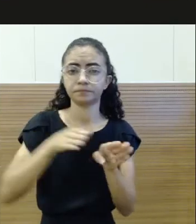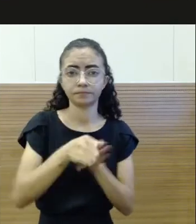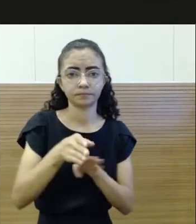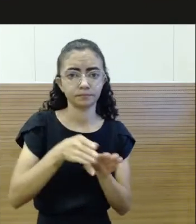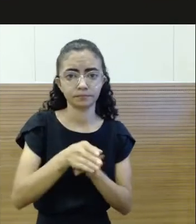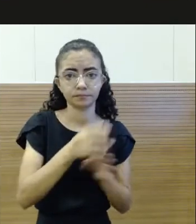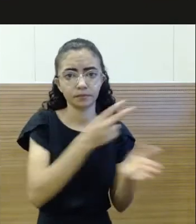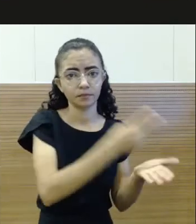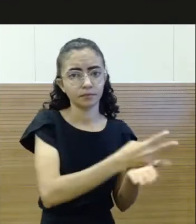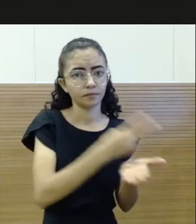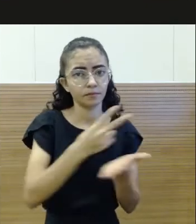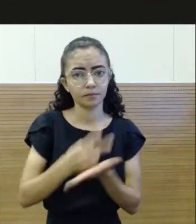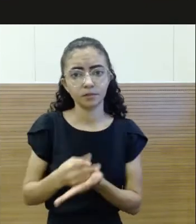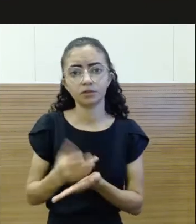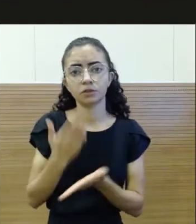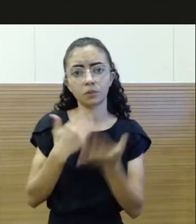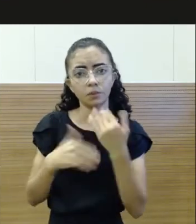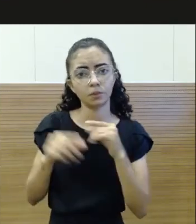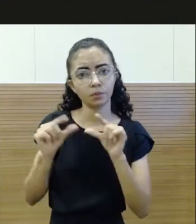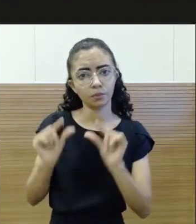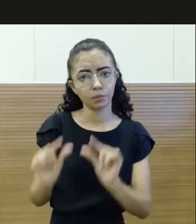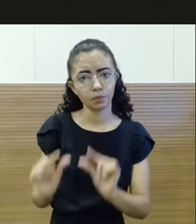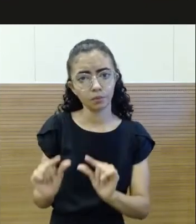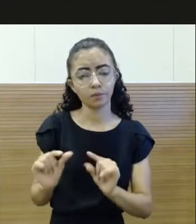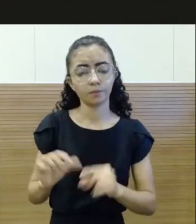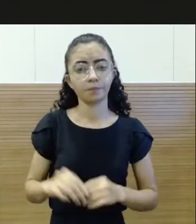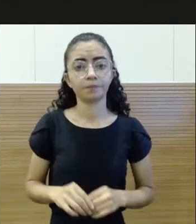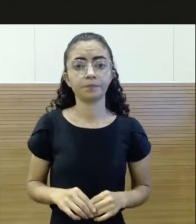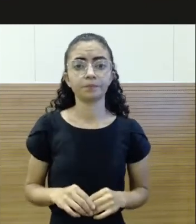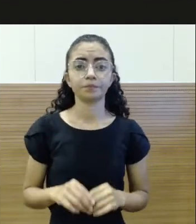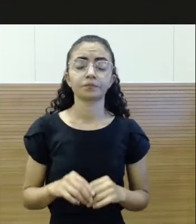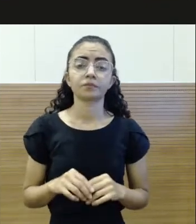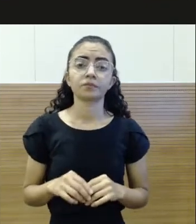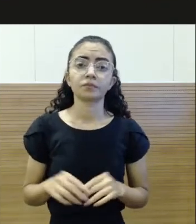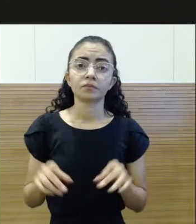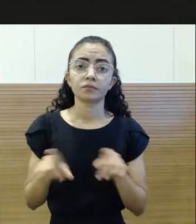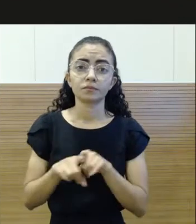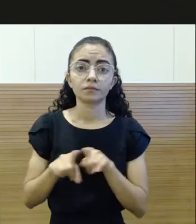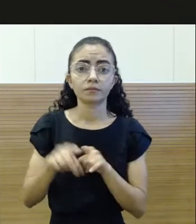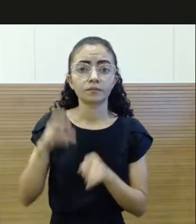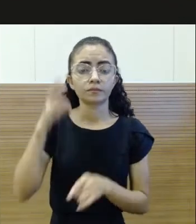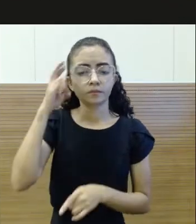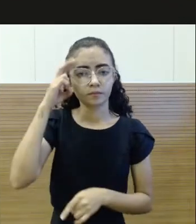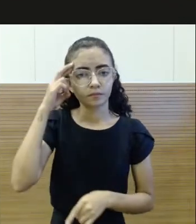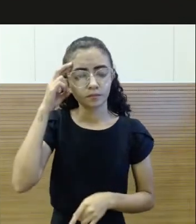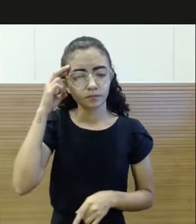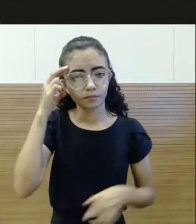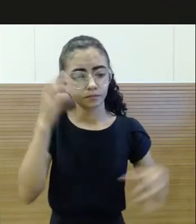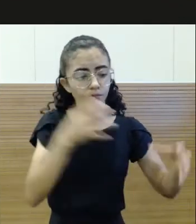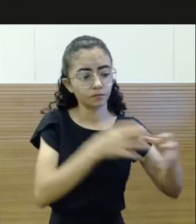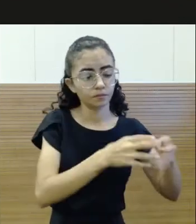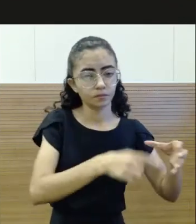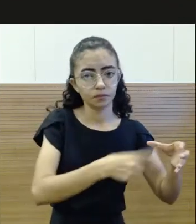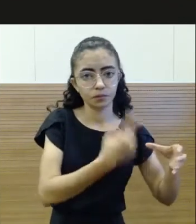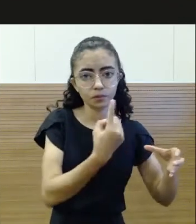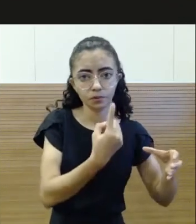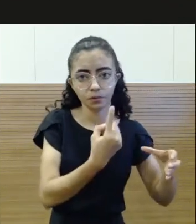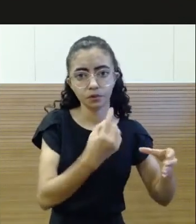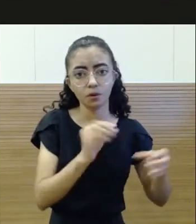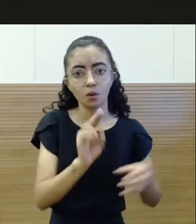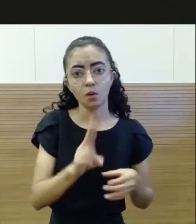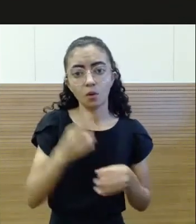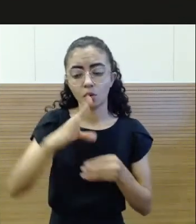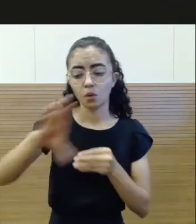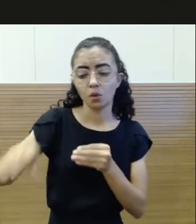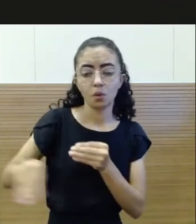se usar em pequenas quantidades, aqui nesse caso, como parte de refeições baseadas no grupo 1, ou complementando essas